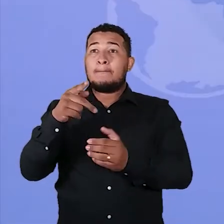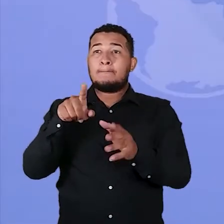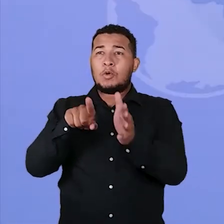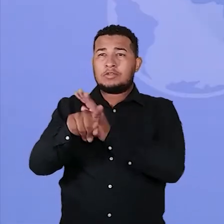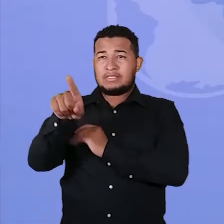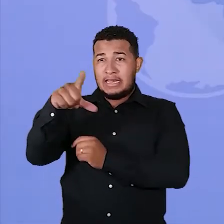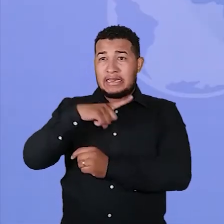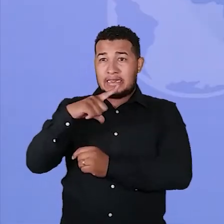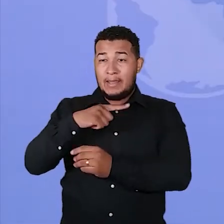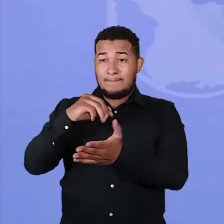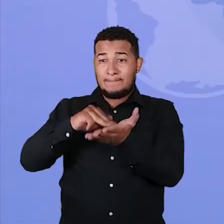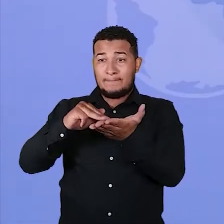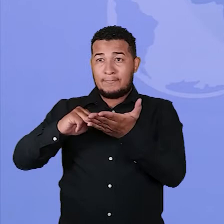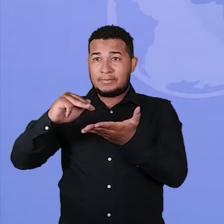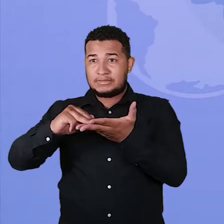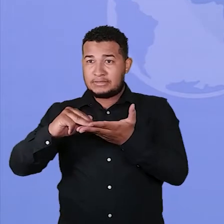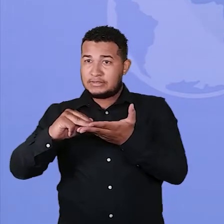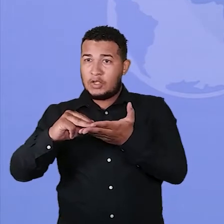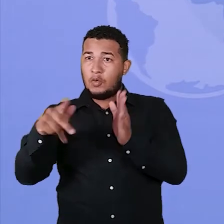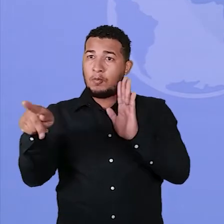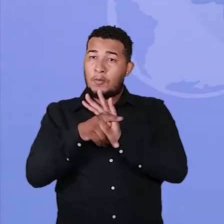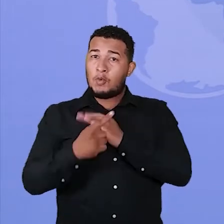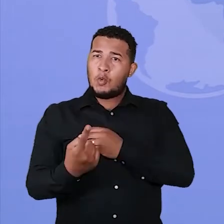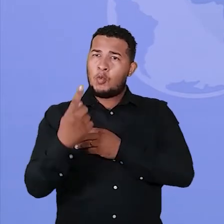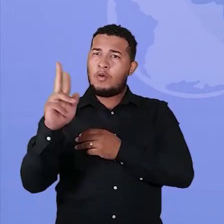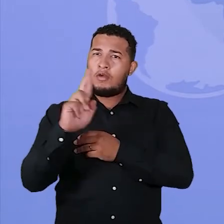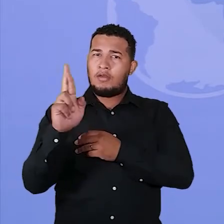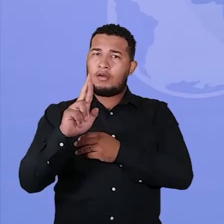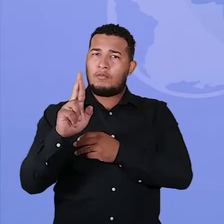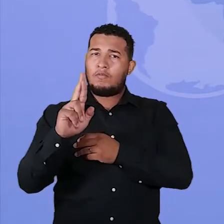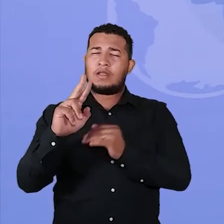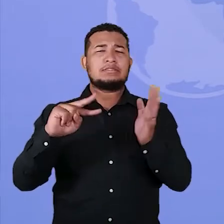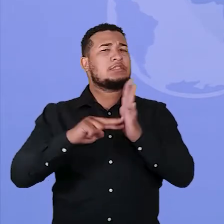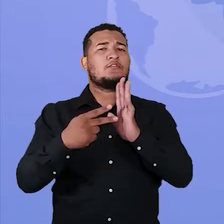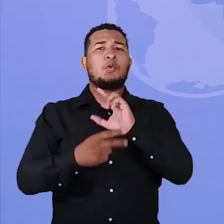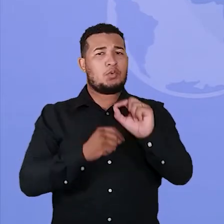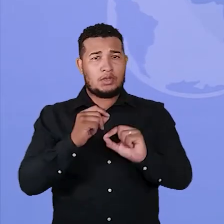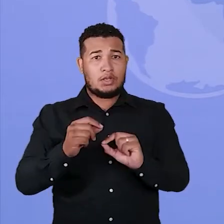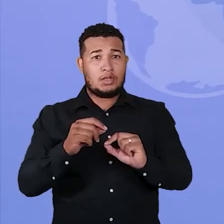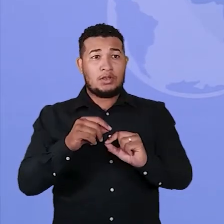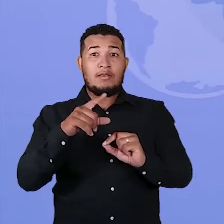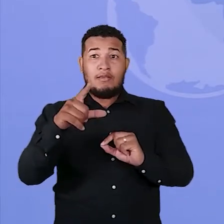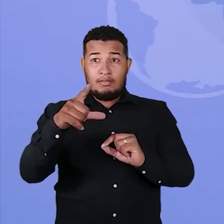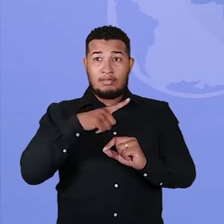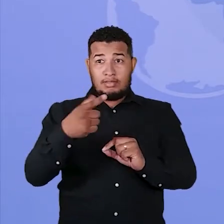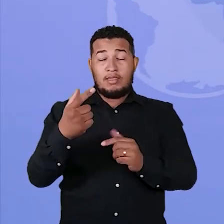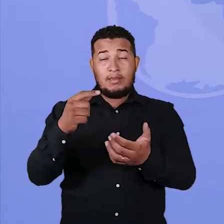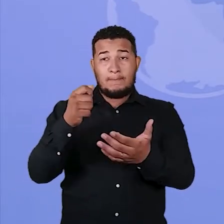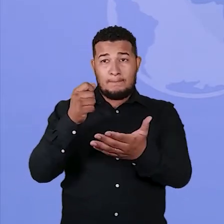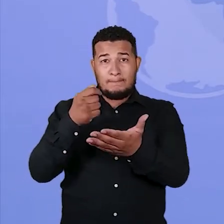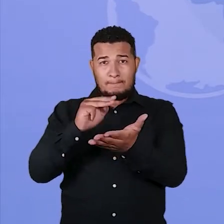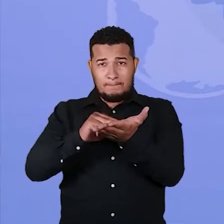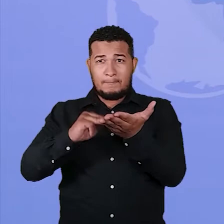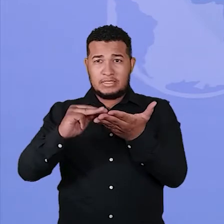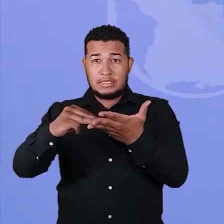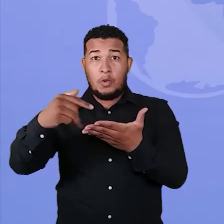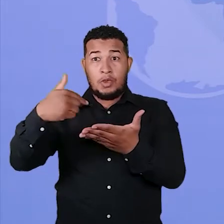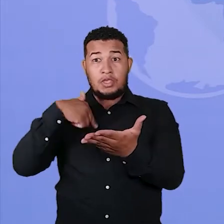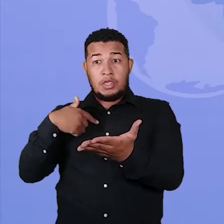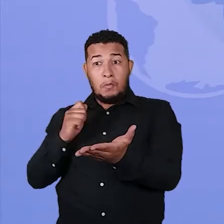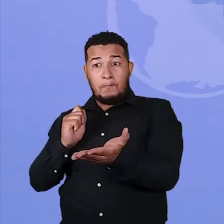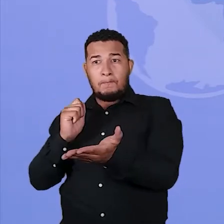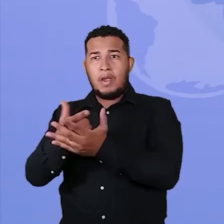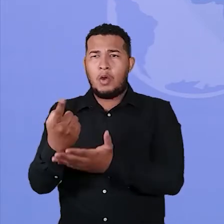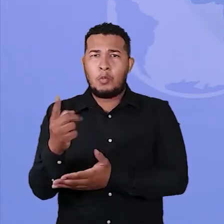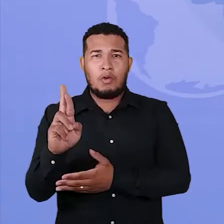você tem pastel de R$1? Ele está querendo saber o seguinte, você tem pastel que custa R$1?